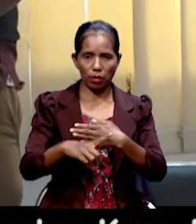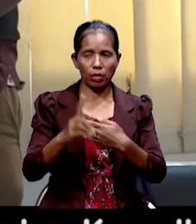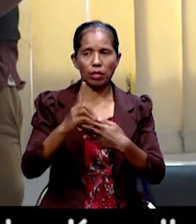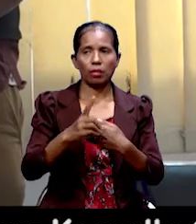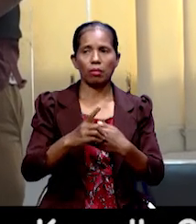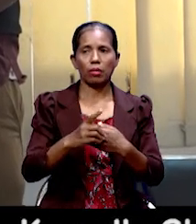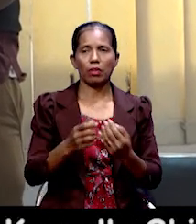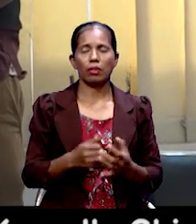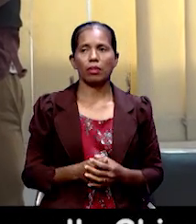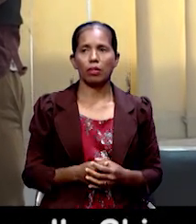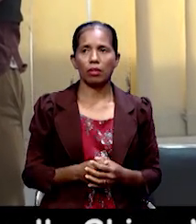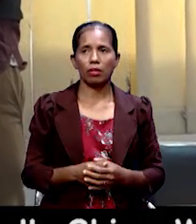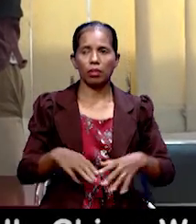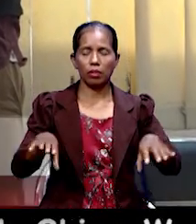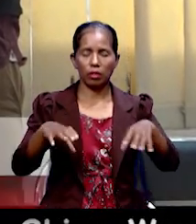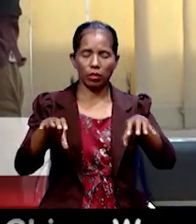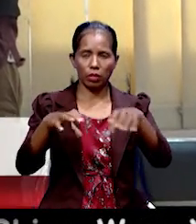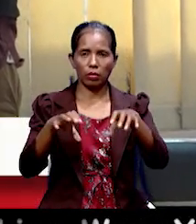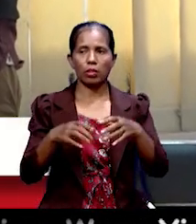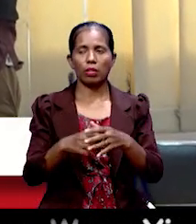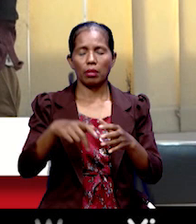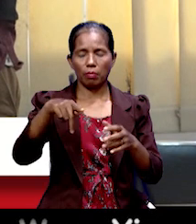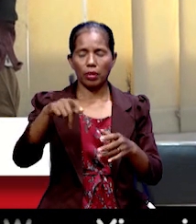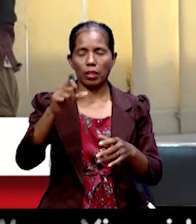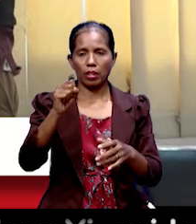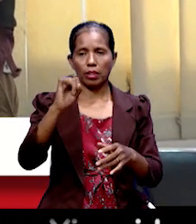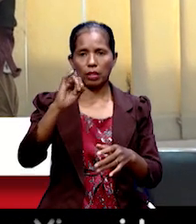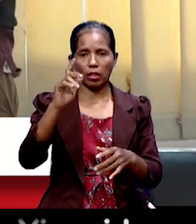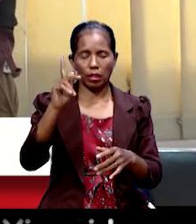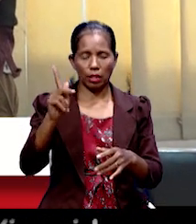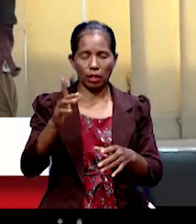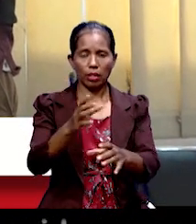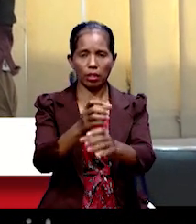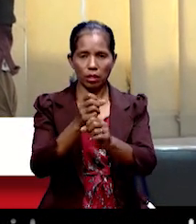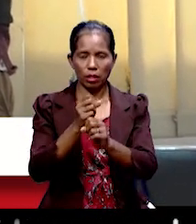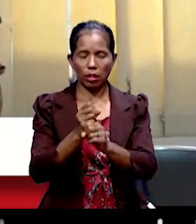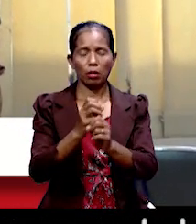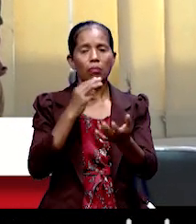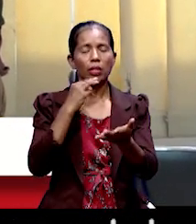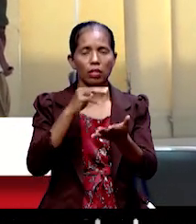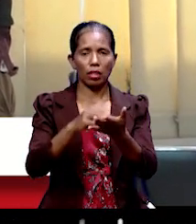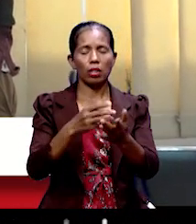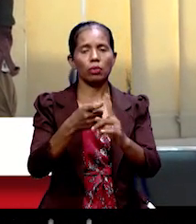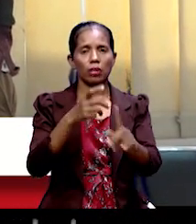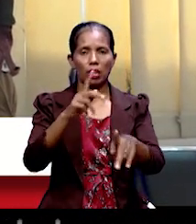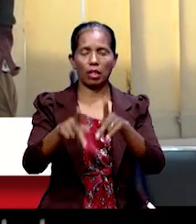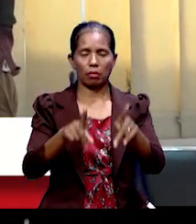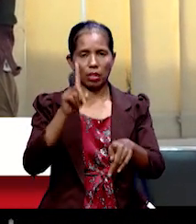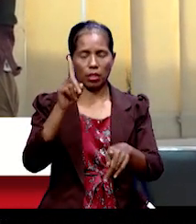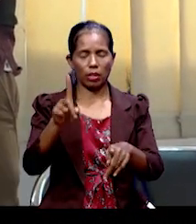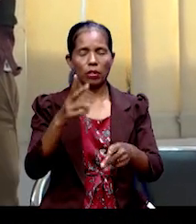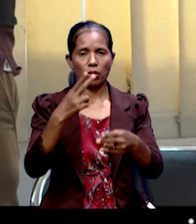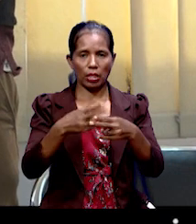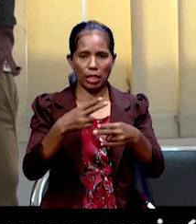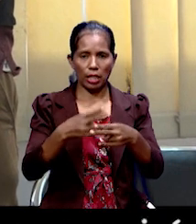finalize né serviço piquete psicnenian simu denúncia hosi itene cidadão ida ho